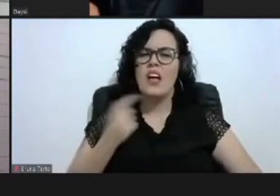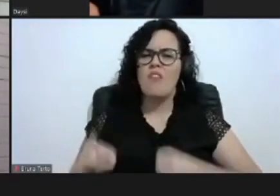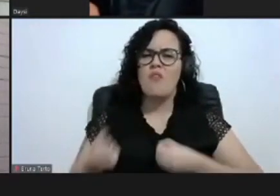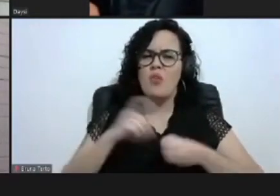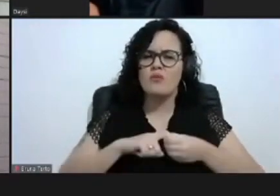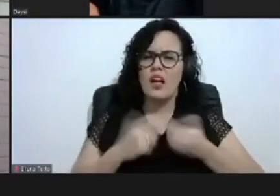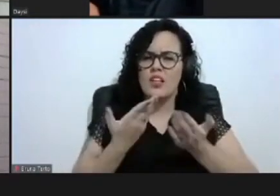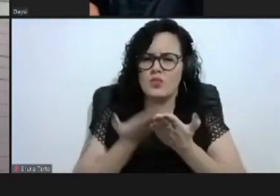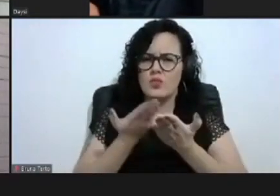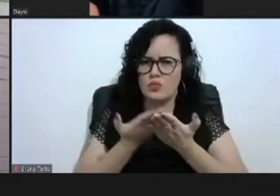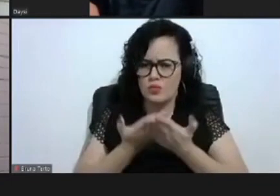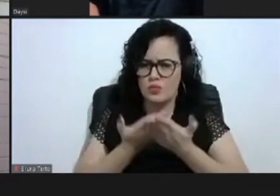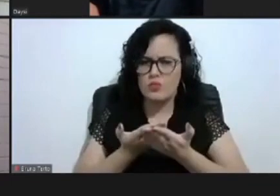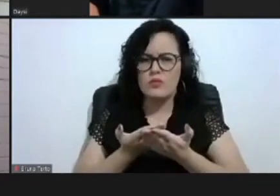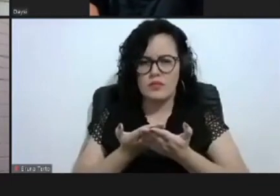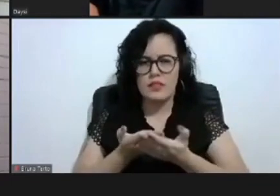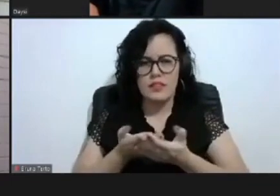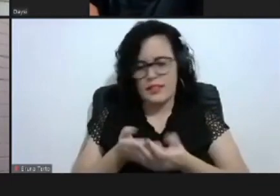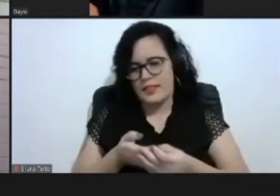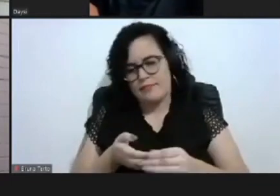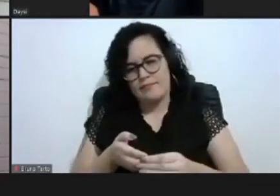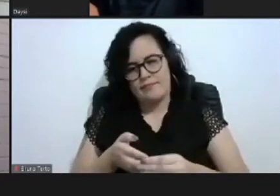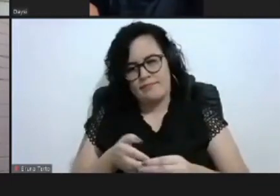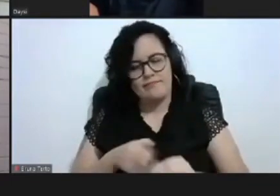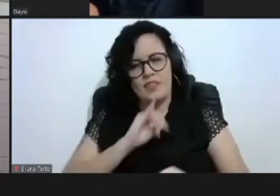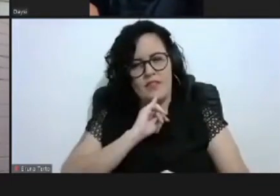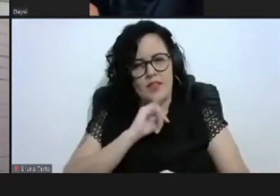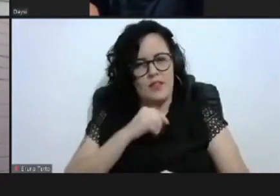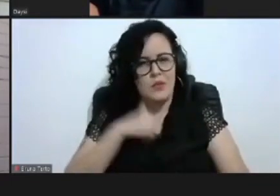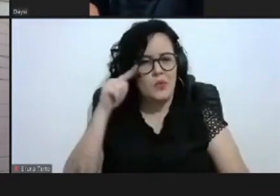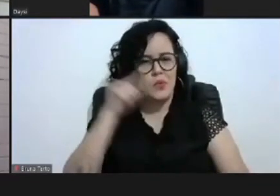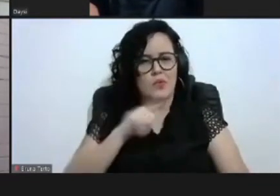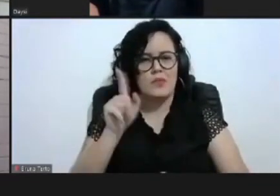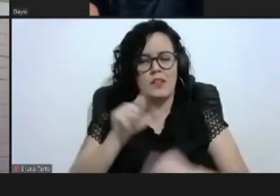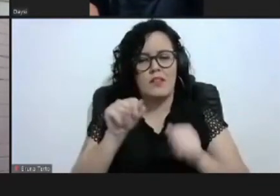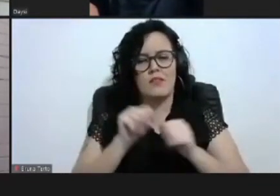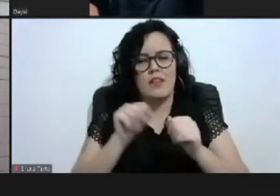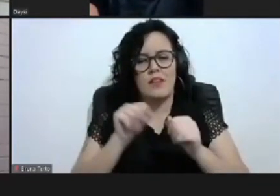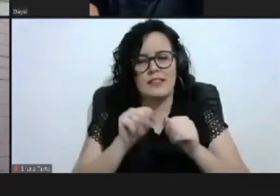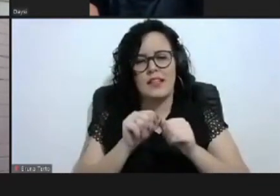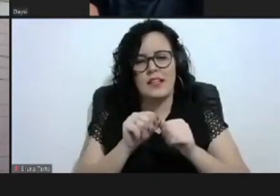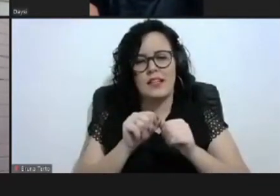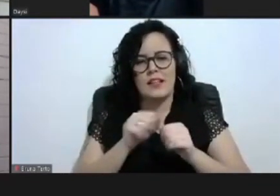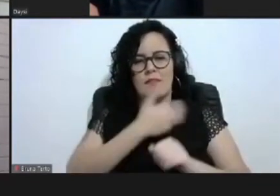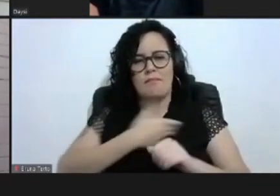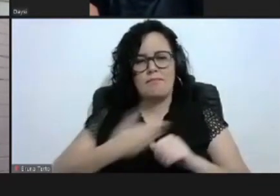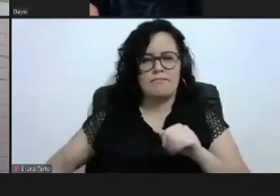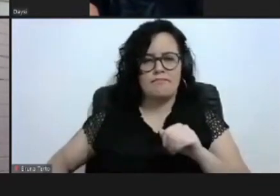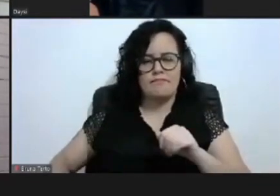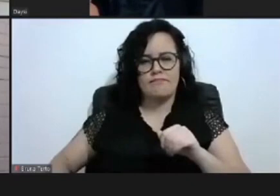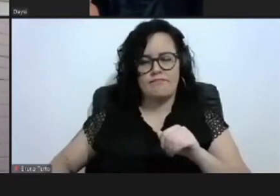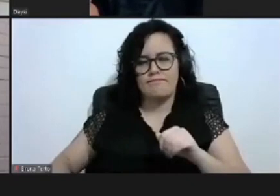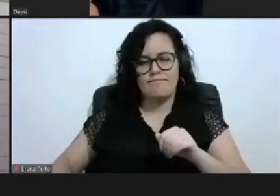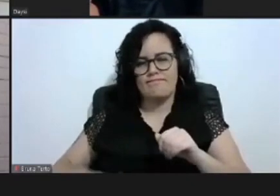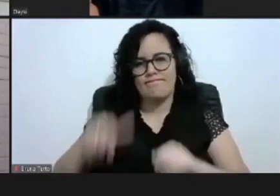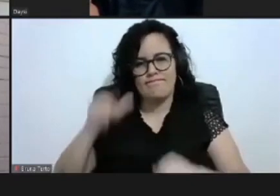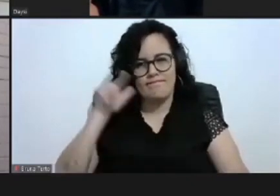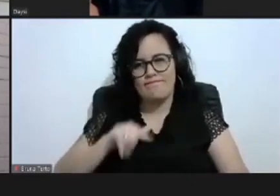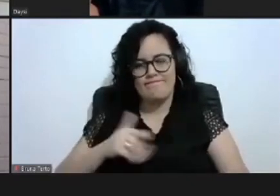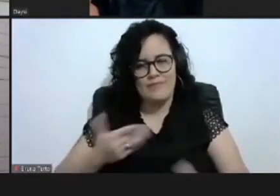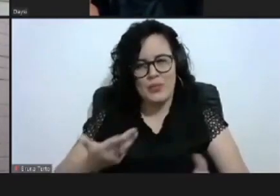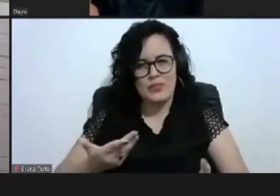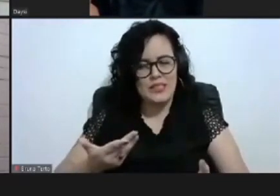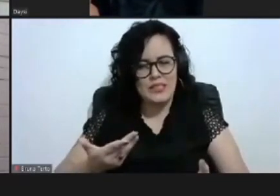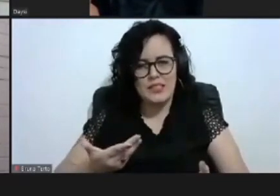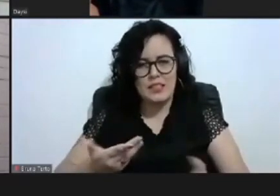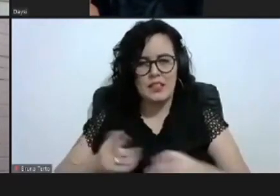Infelizmente, não consegui atingir o meu sonho, que era fazer uma pública, mas eu sou filha dessas políticas